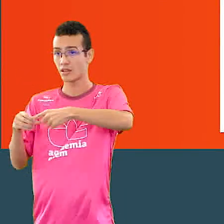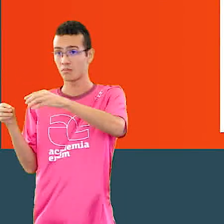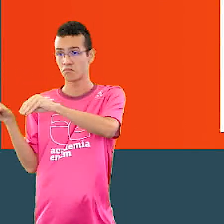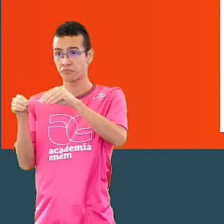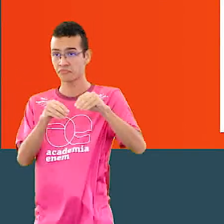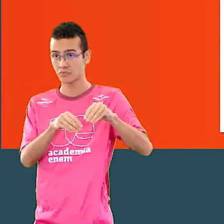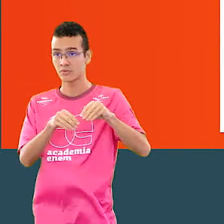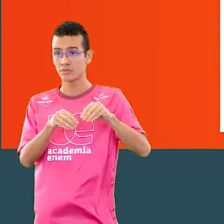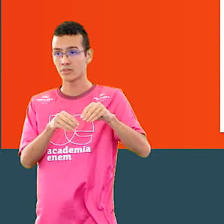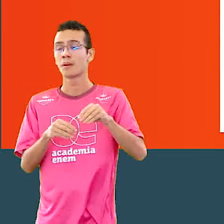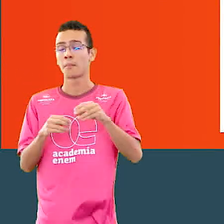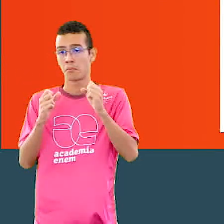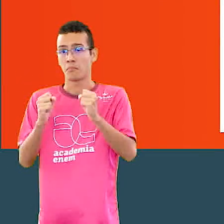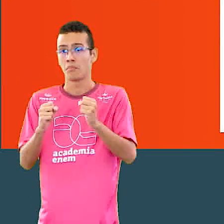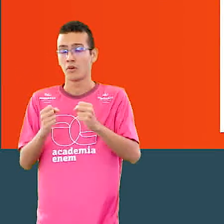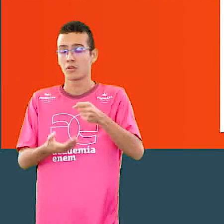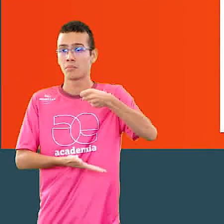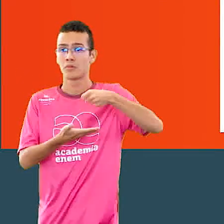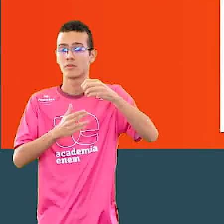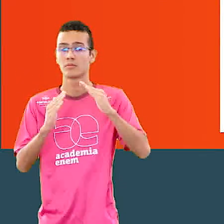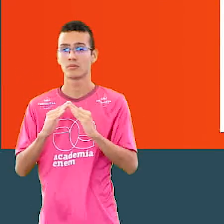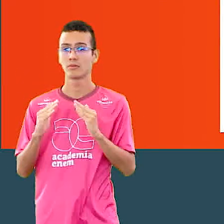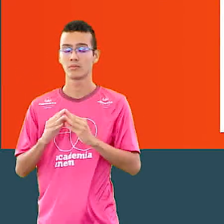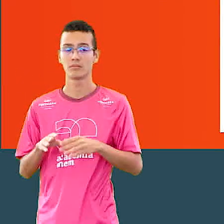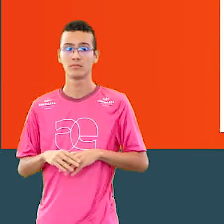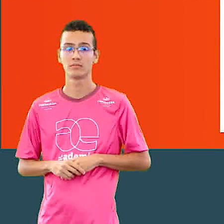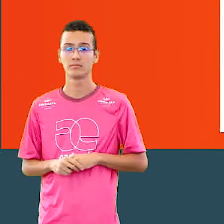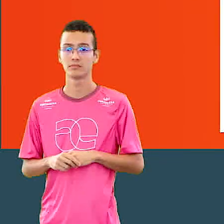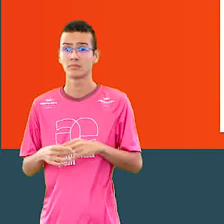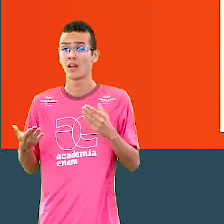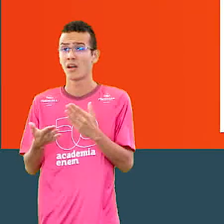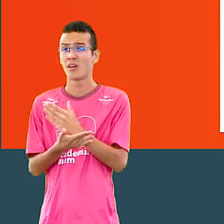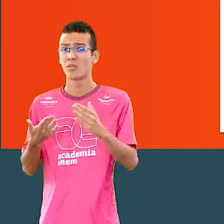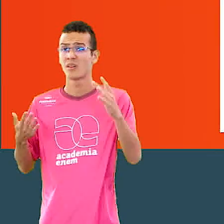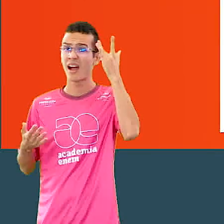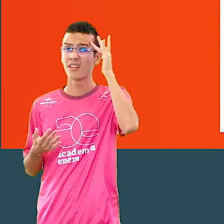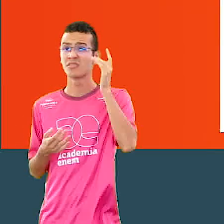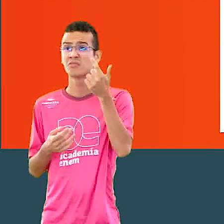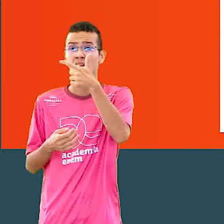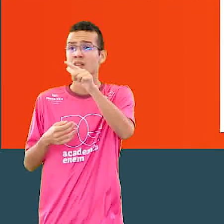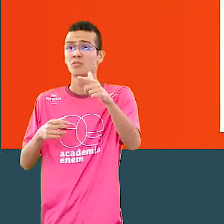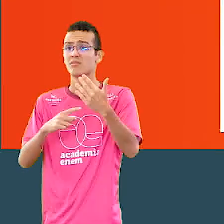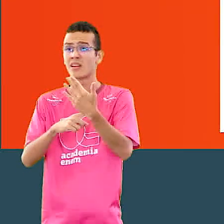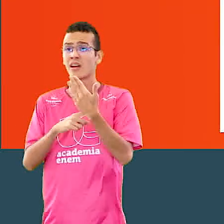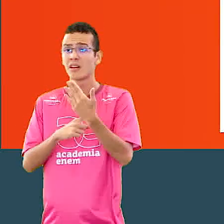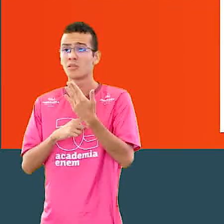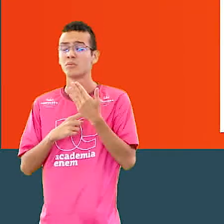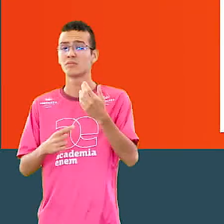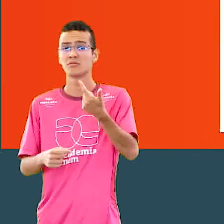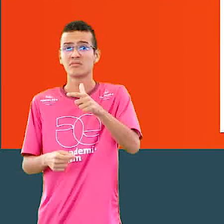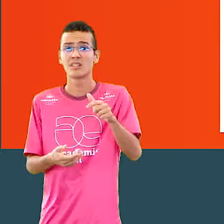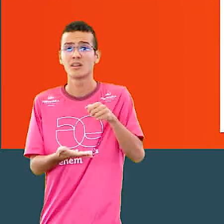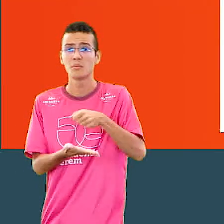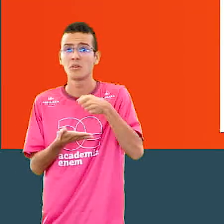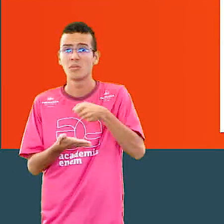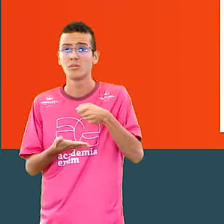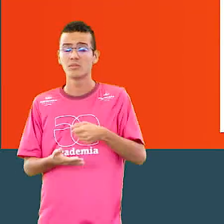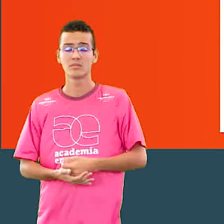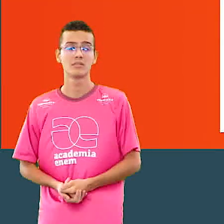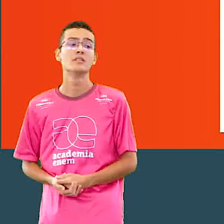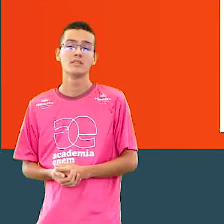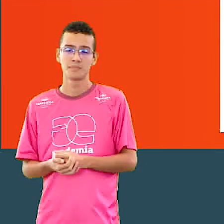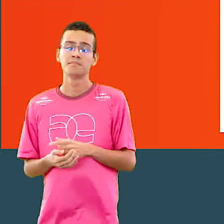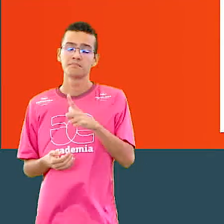vezes alguns não cogitam sair porque acham que não tem ajuda nenhuma. E esse auxílio moradia, ele é para o